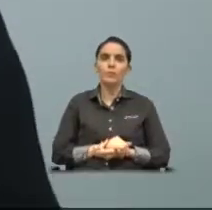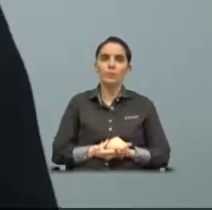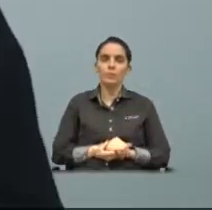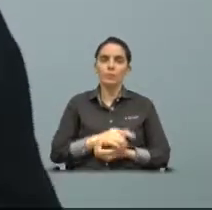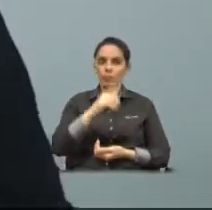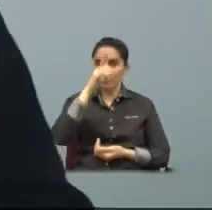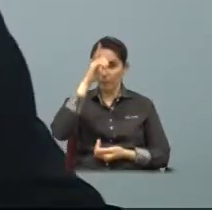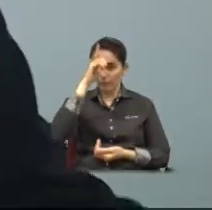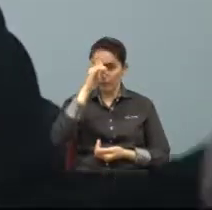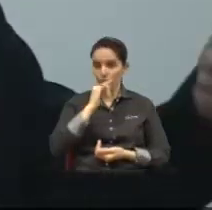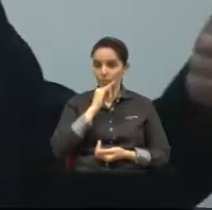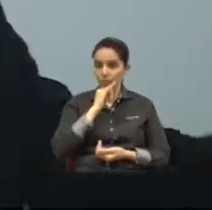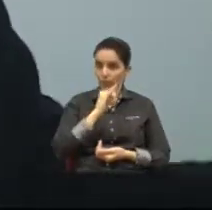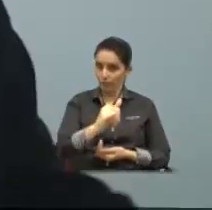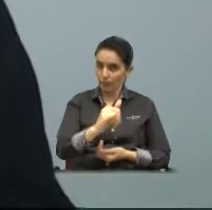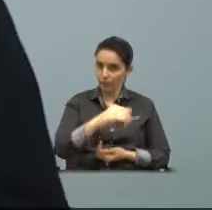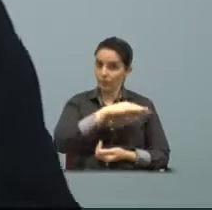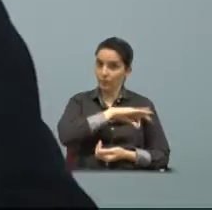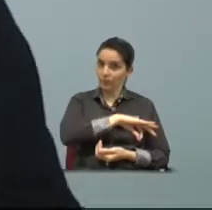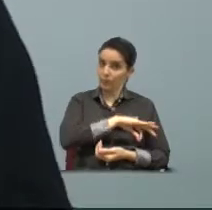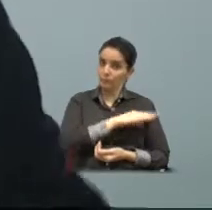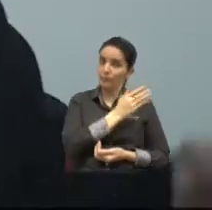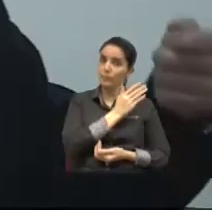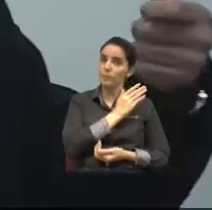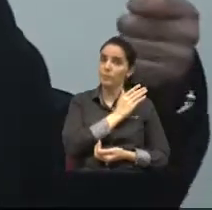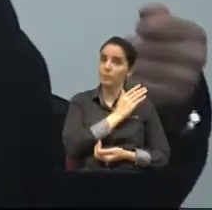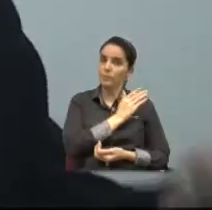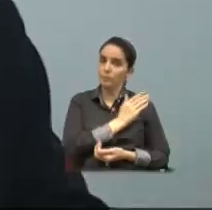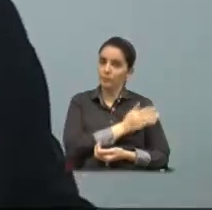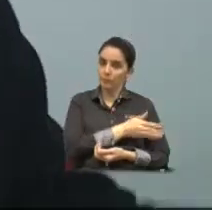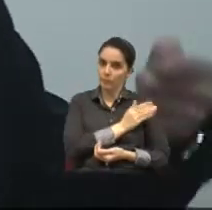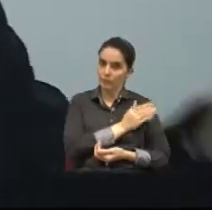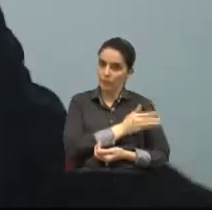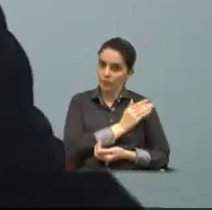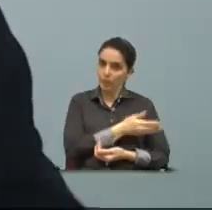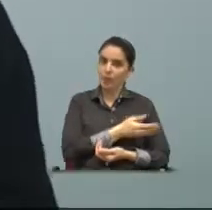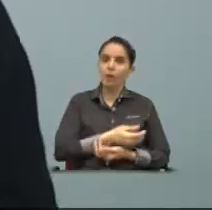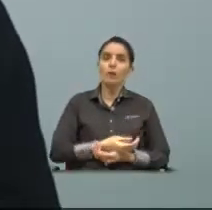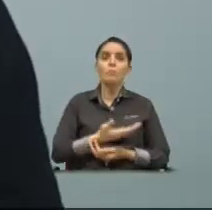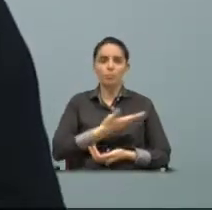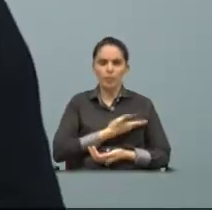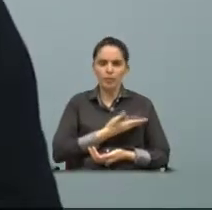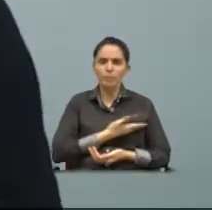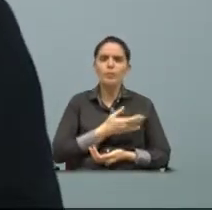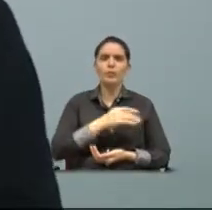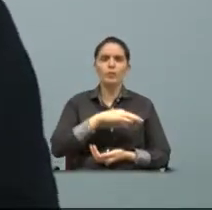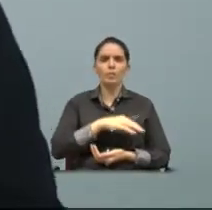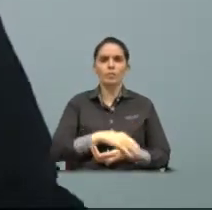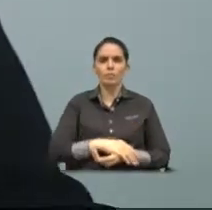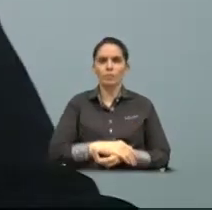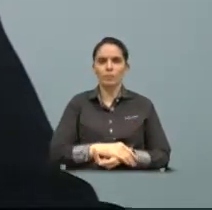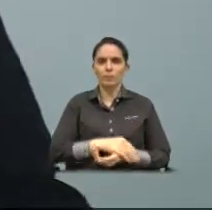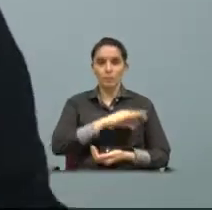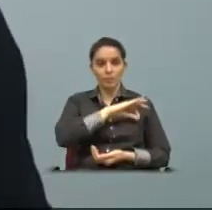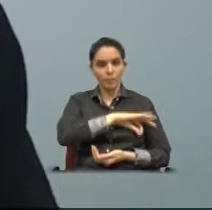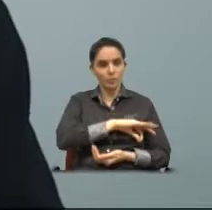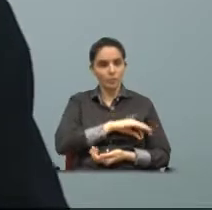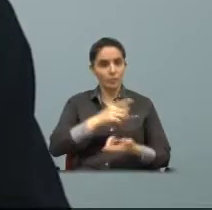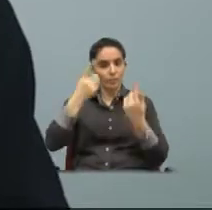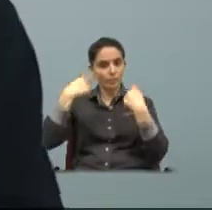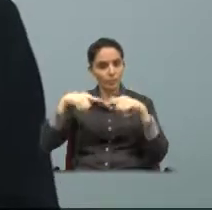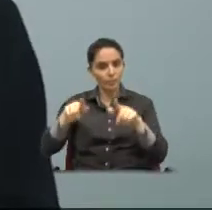netas que a polícia é amigo. Se vocês são do bem, ela é seu amigo. Ela só é inimiga de quem é do